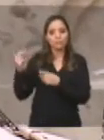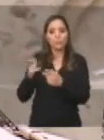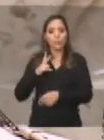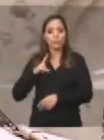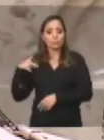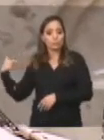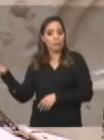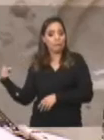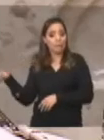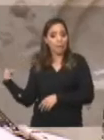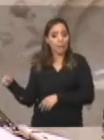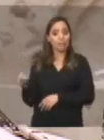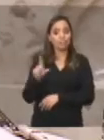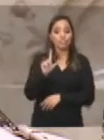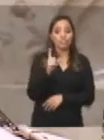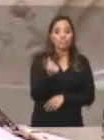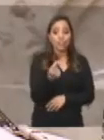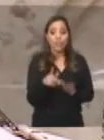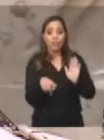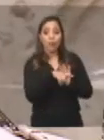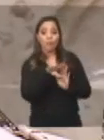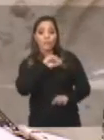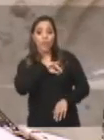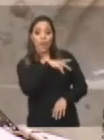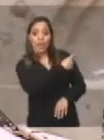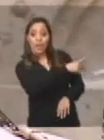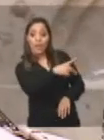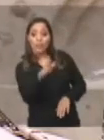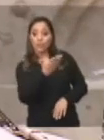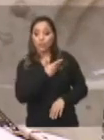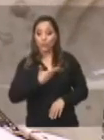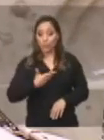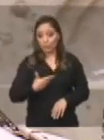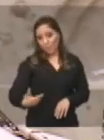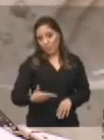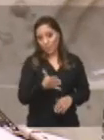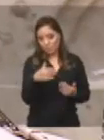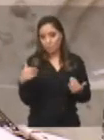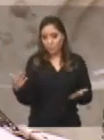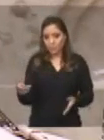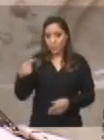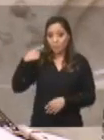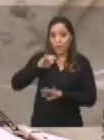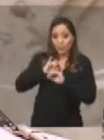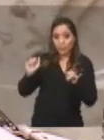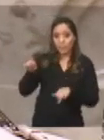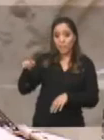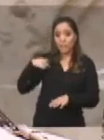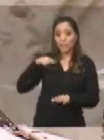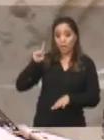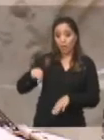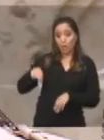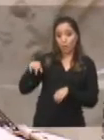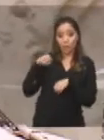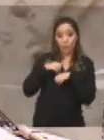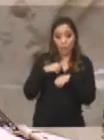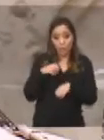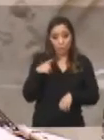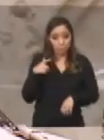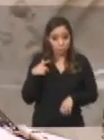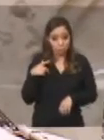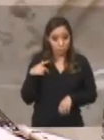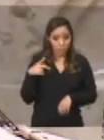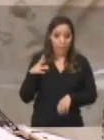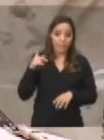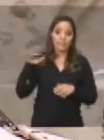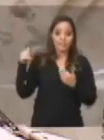Procuradoria-Geral da República entende que não há elementos suficientes para embasar uma condenação. Desse modo, conclui que Silas Câmara